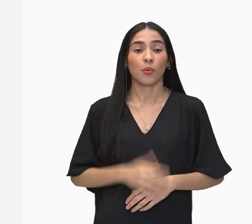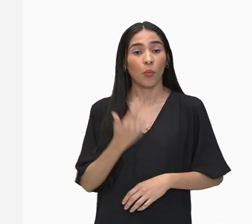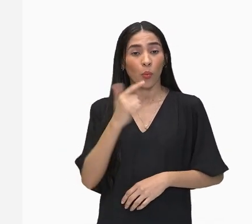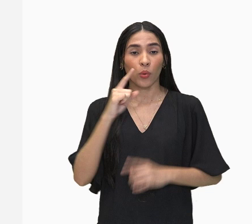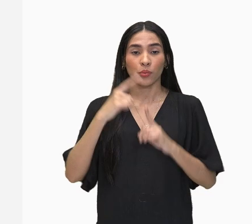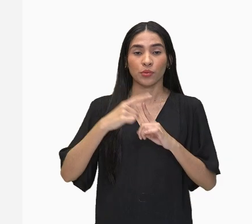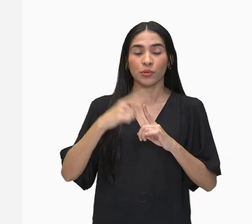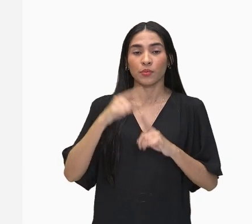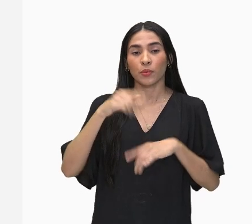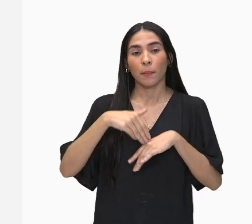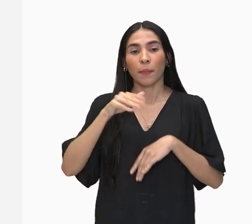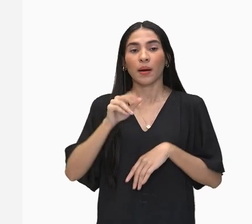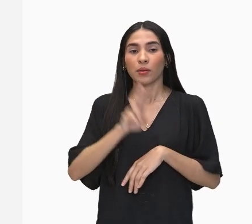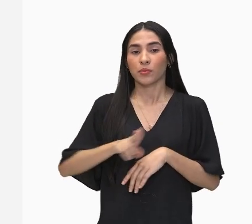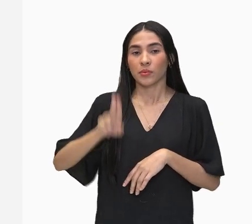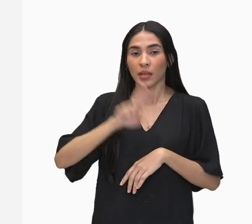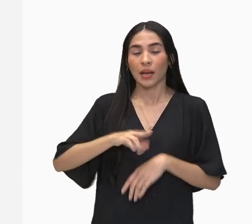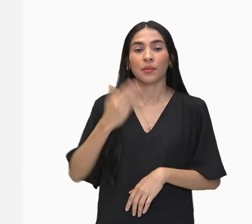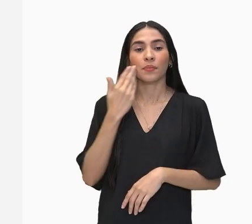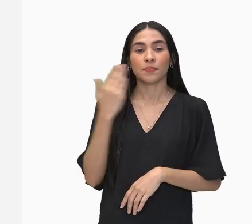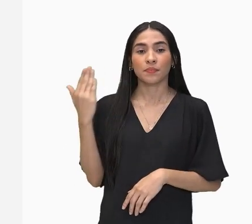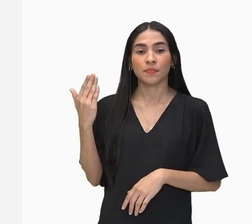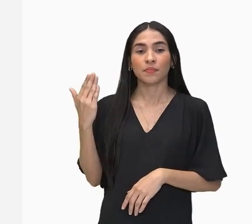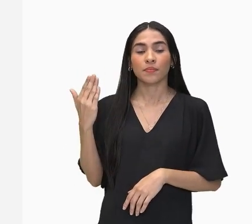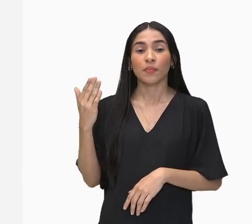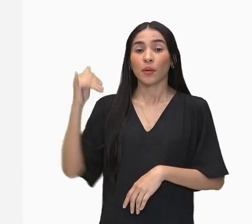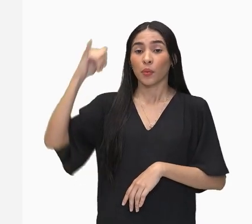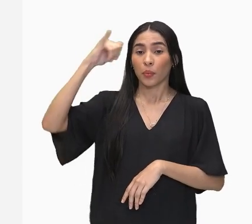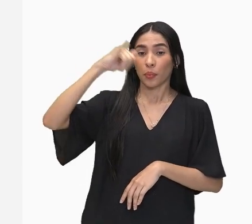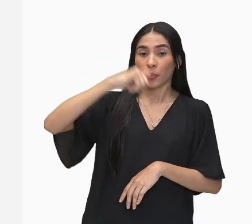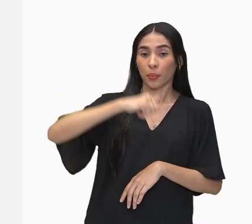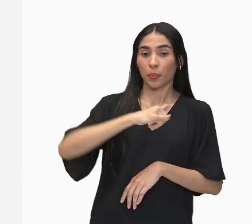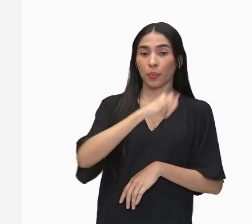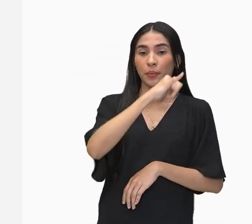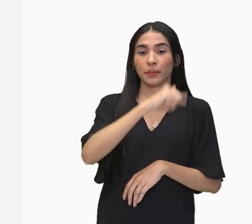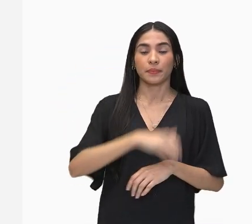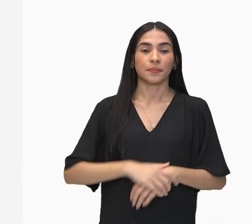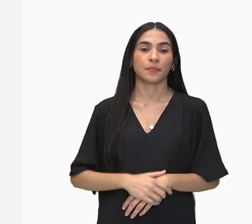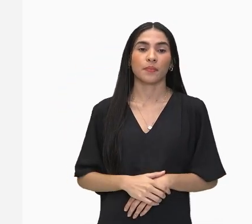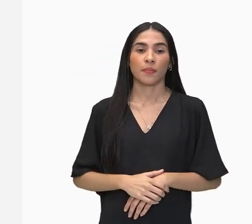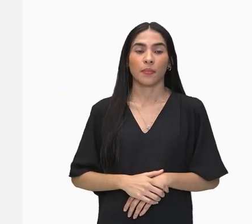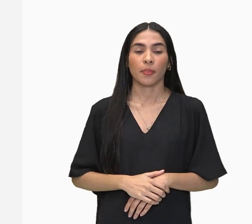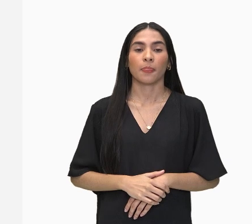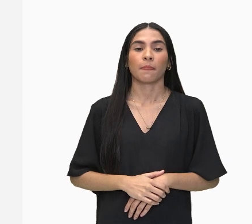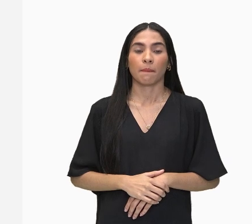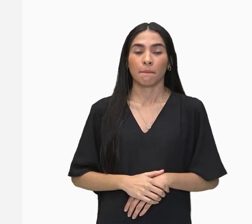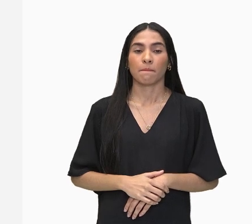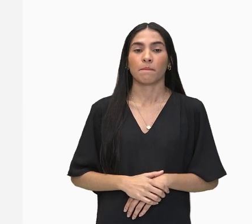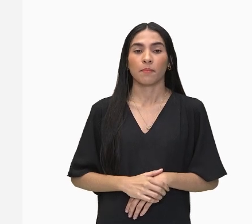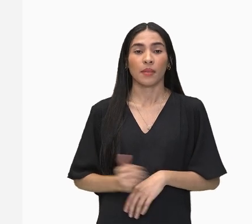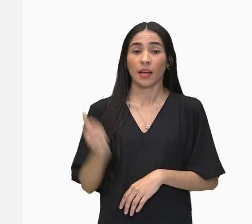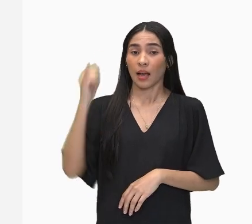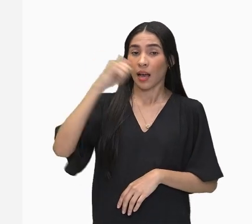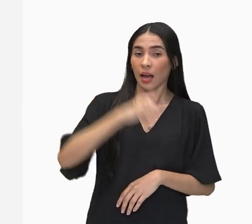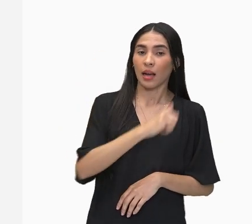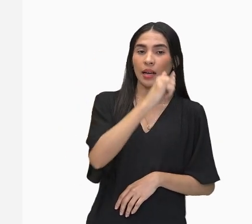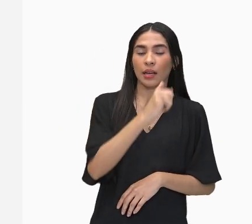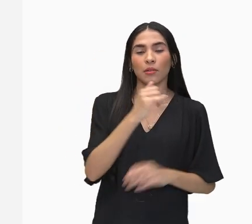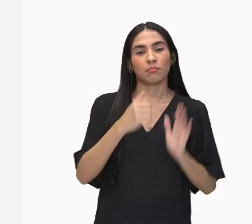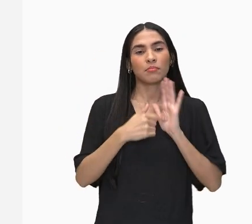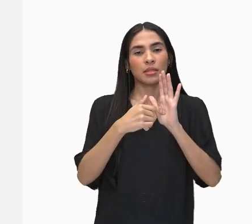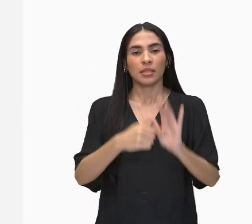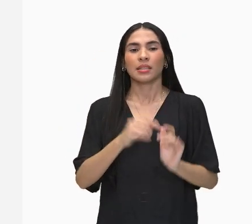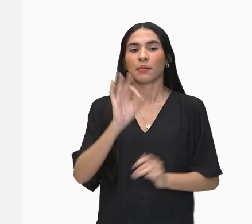país se refere ao transporte aéreo, certo? O transporte aéreo, ele representa um